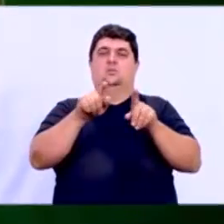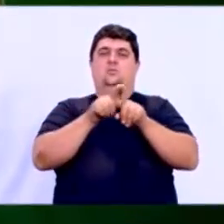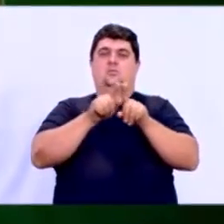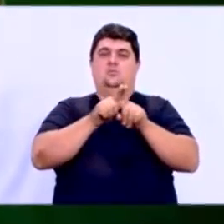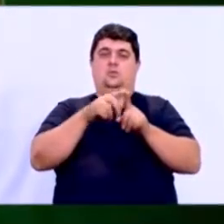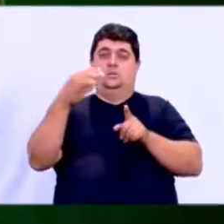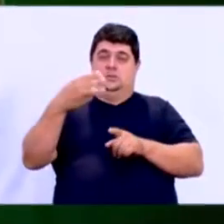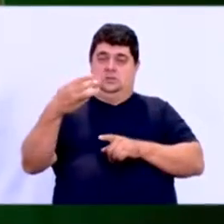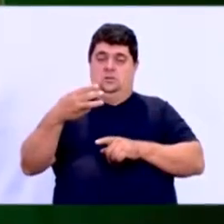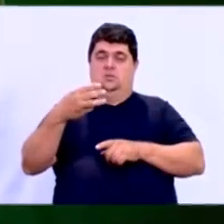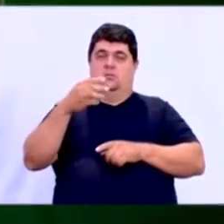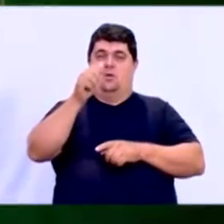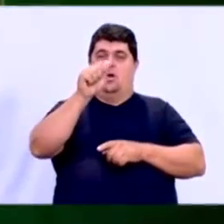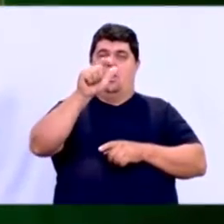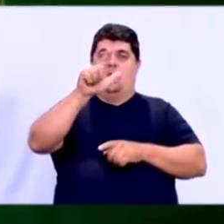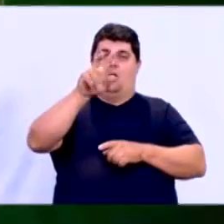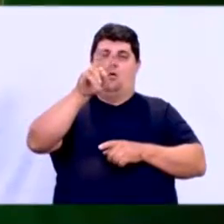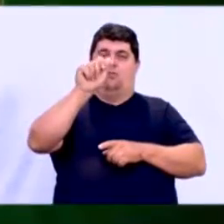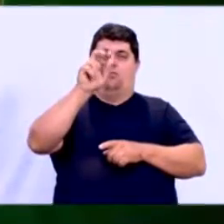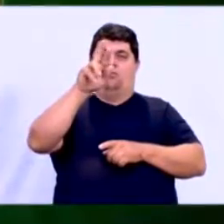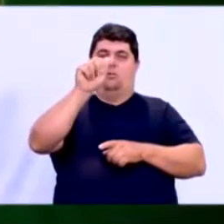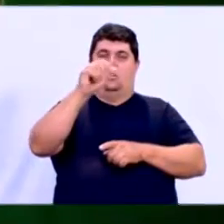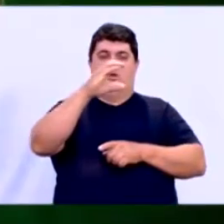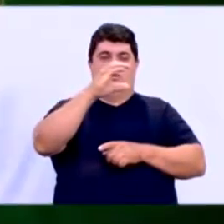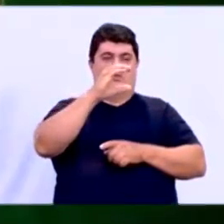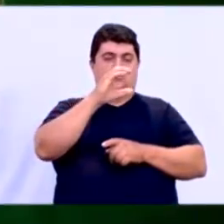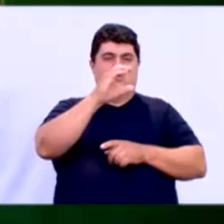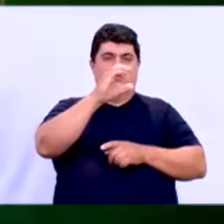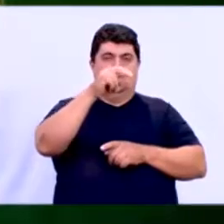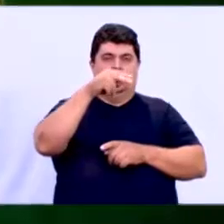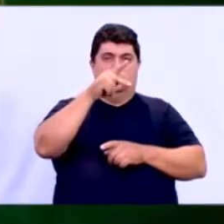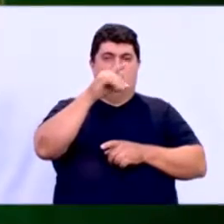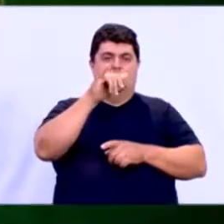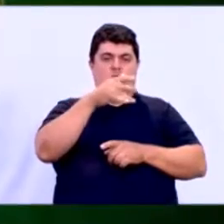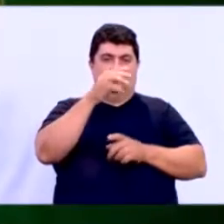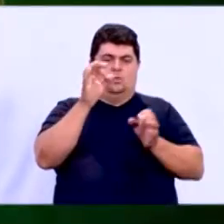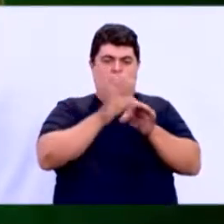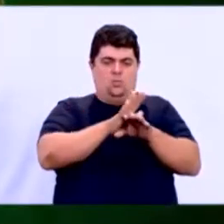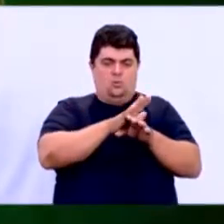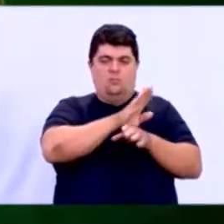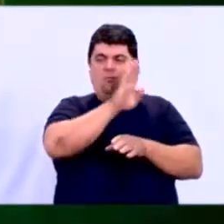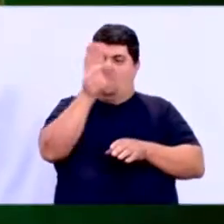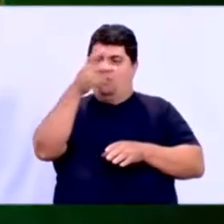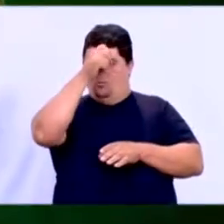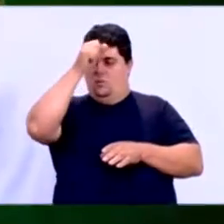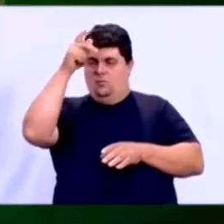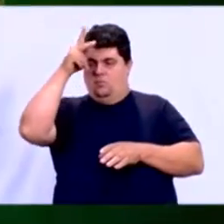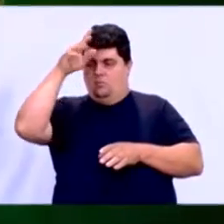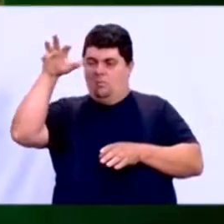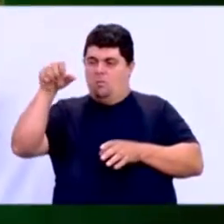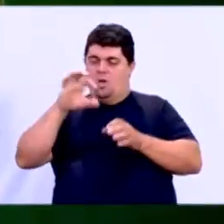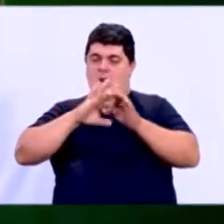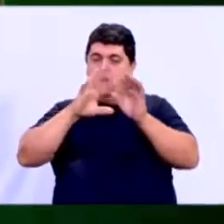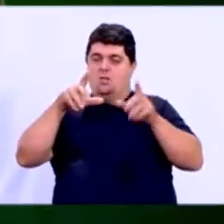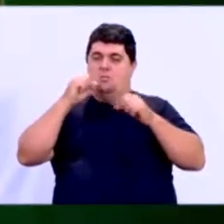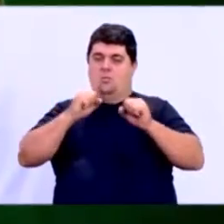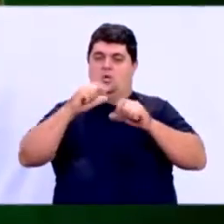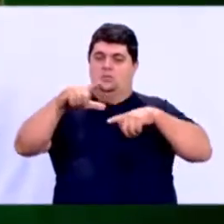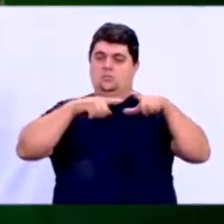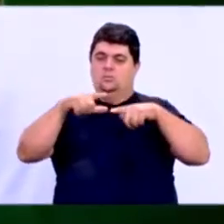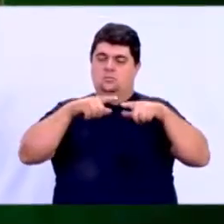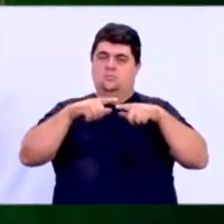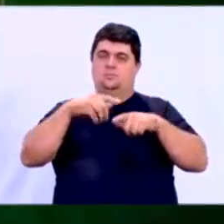alvará de funcionamento. Com o CNPJ, vá à prefeitura para obter a liberação do funcionamento. Quarto